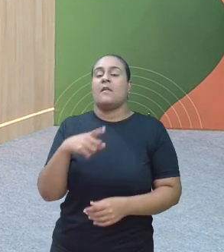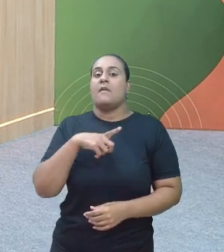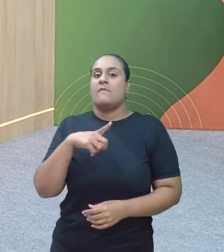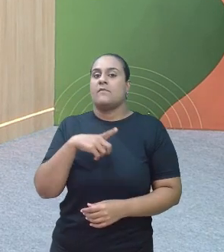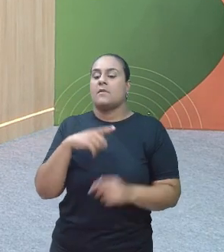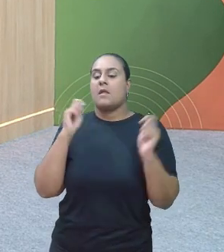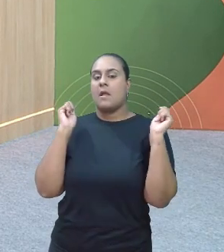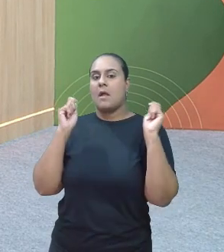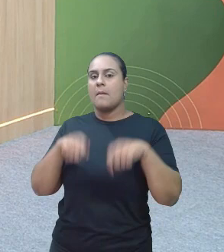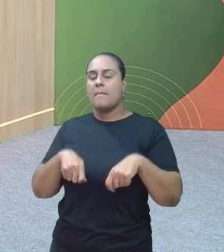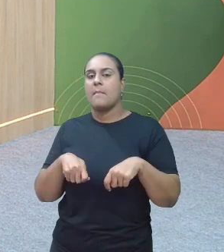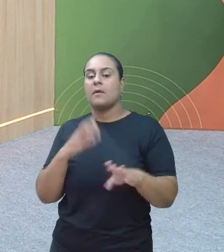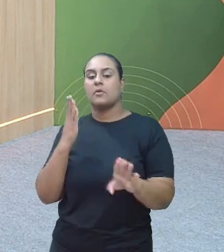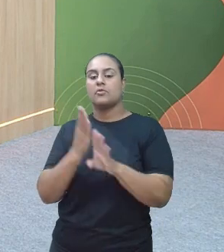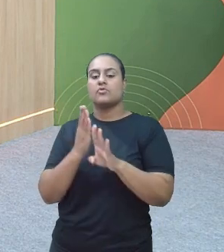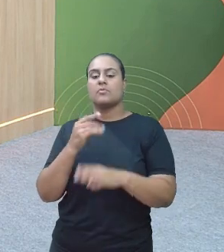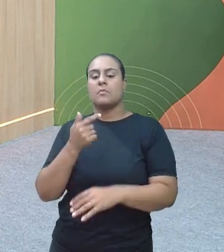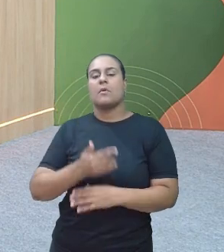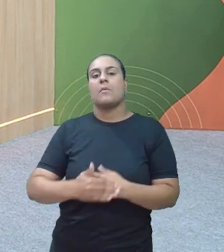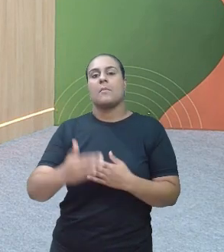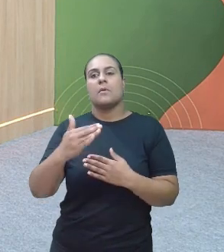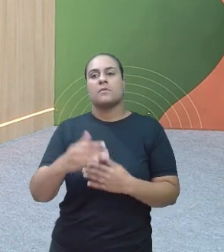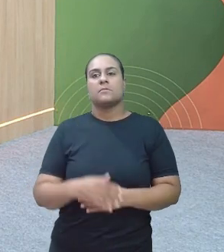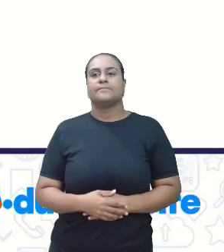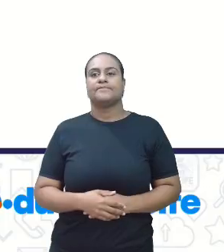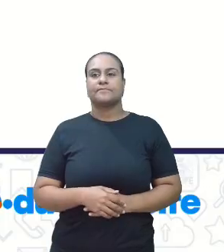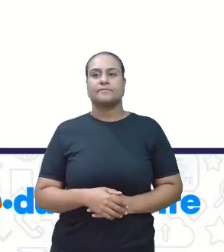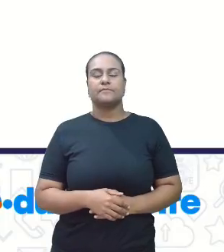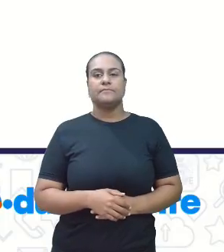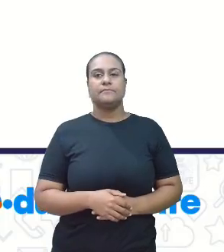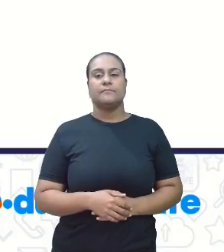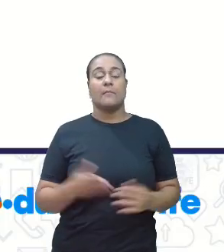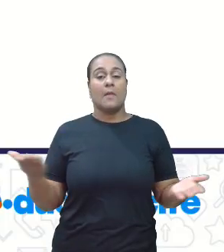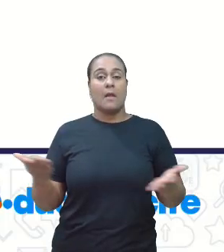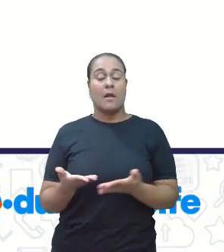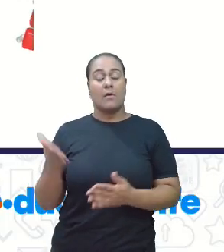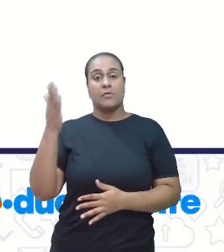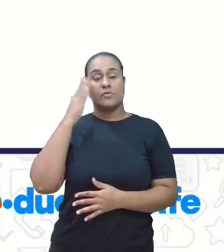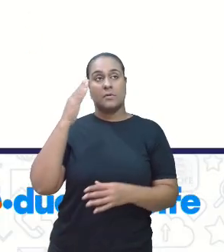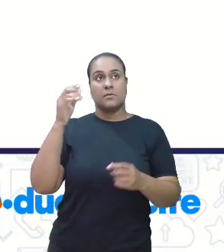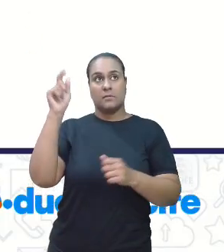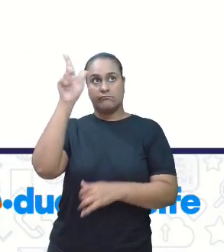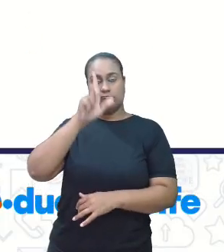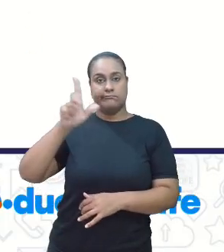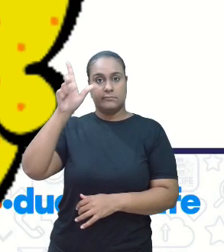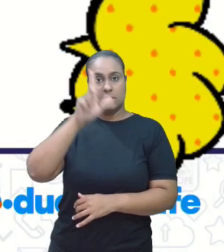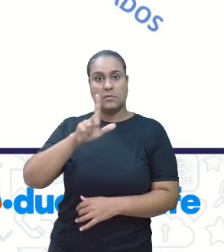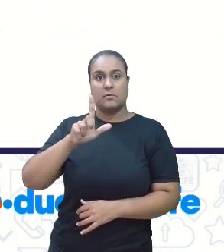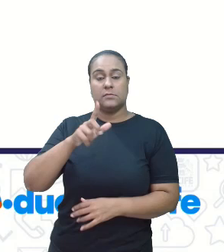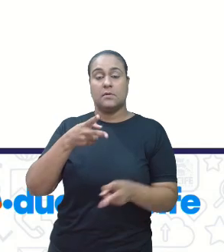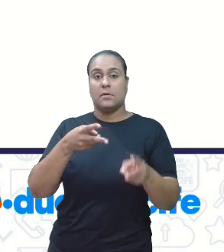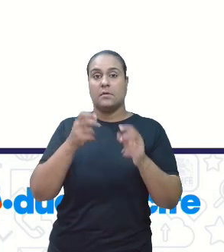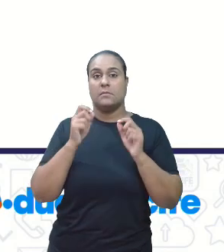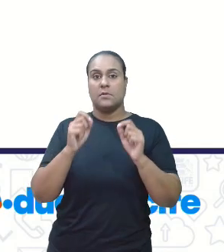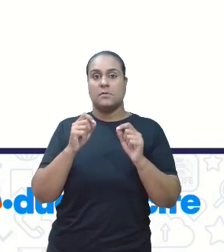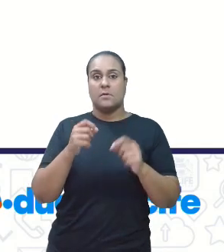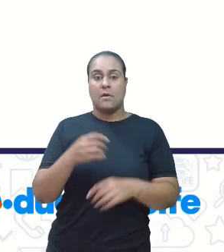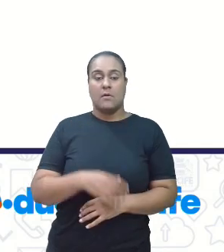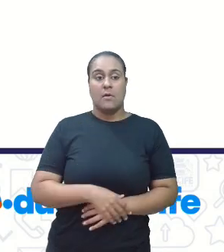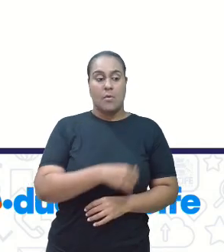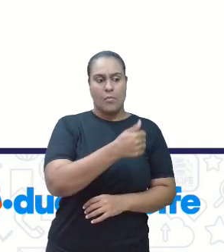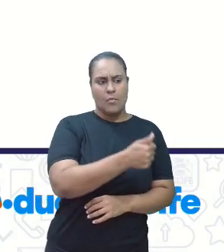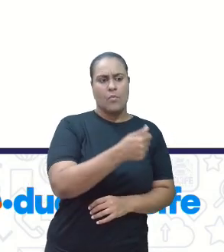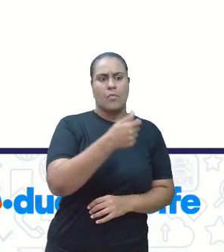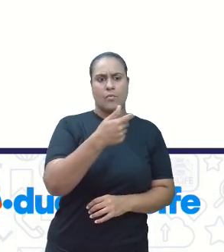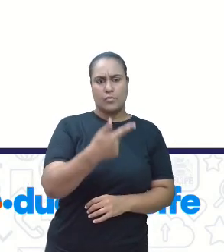condição de determinar o próximo. Que no caso agora, eu já compreendo a lógica e a gente percebe que esse 4º elemento,